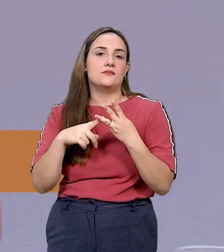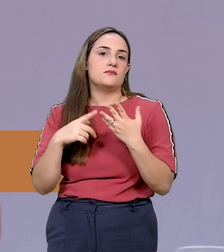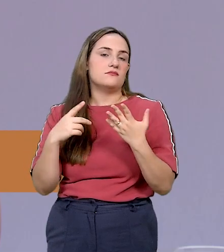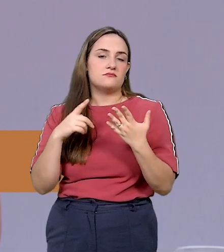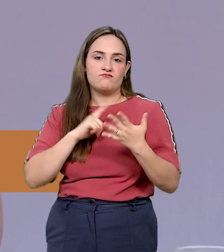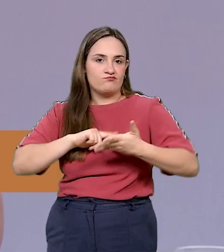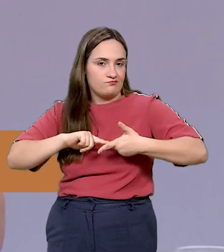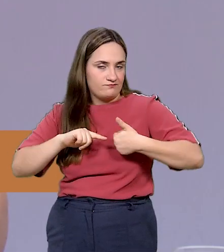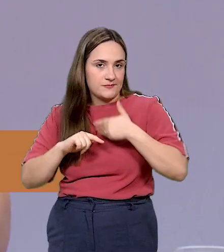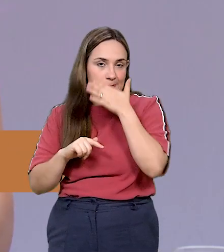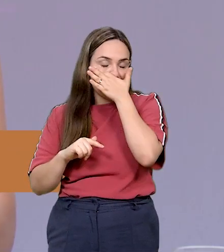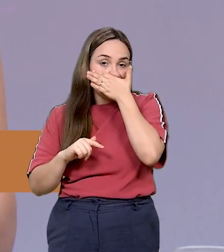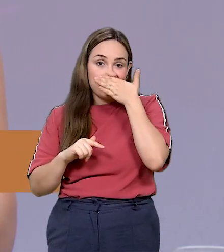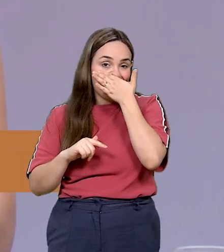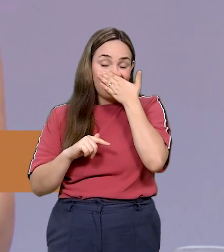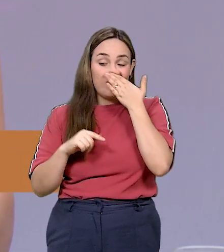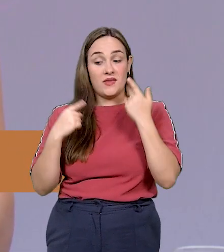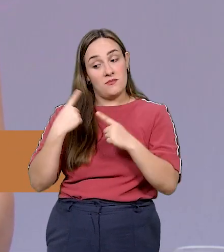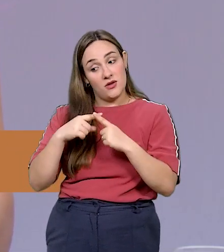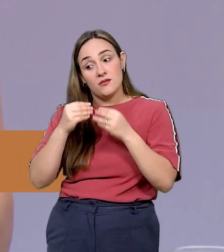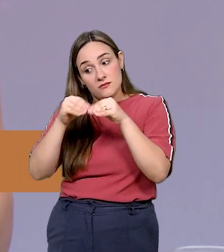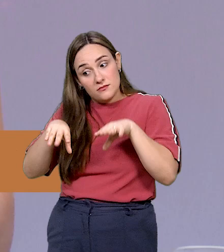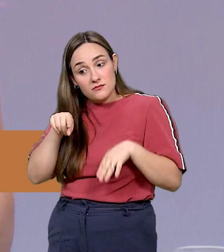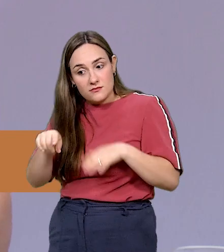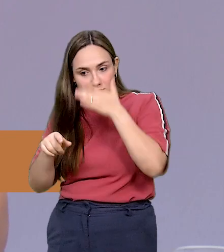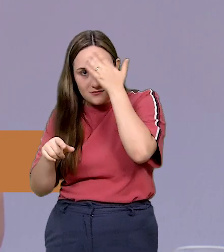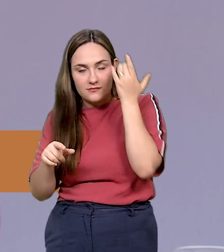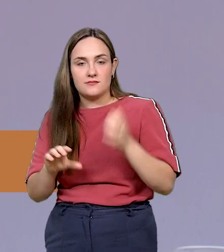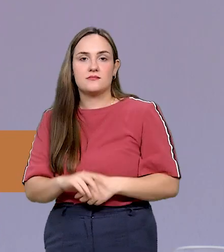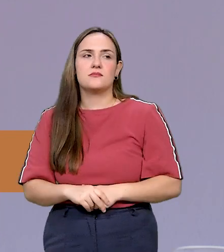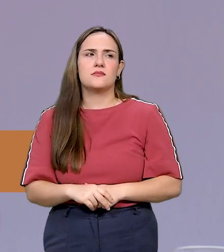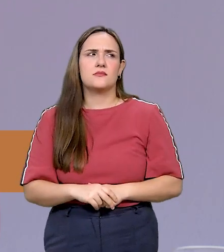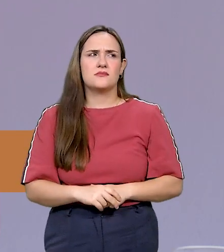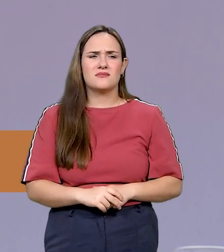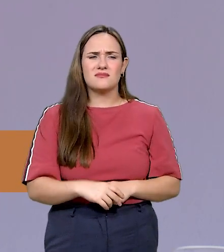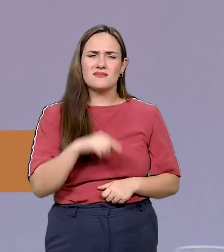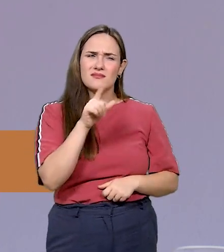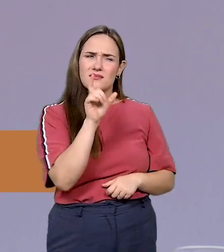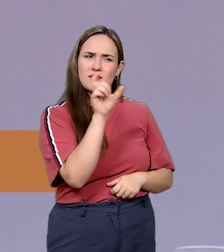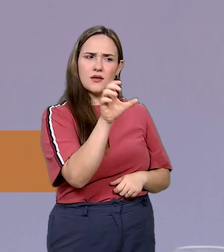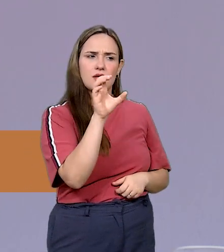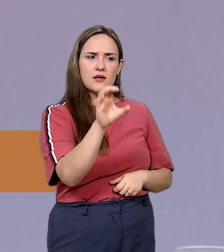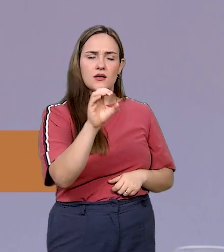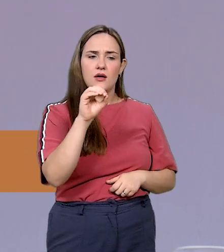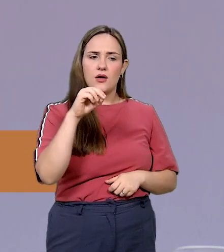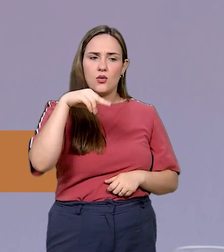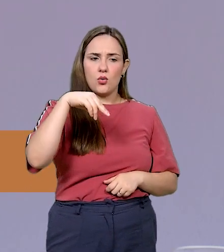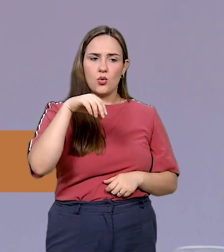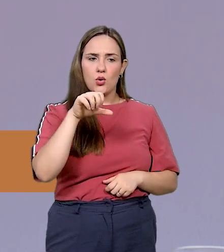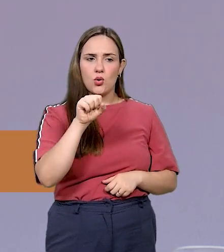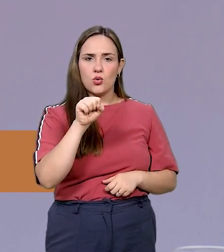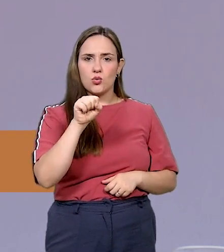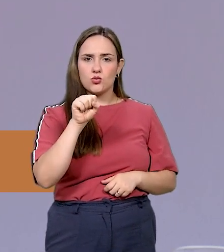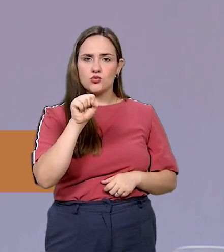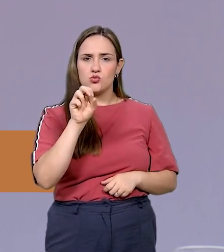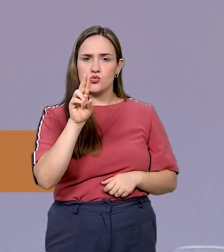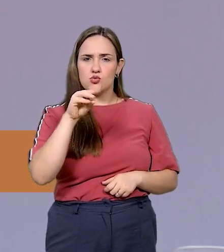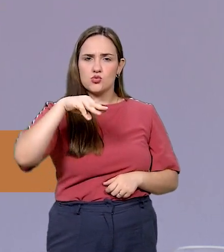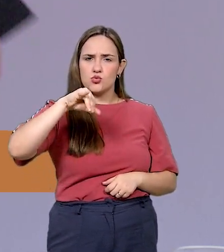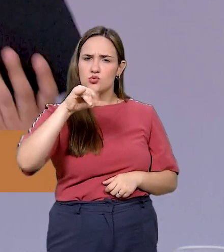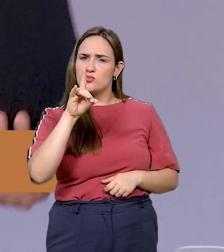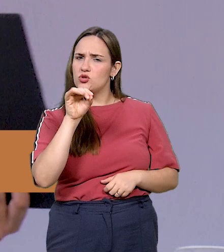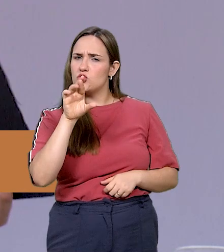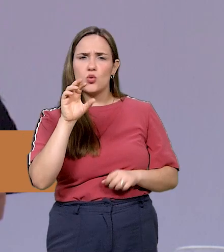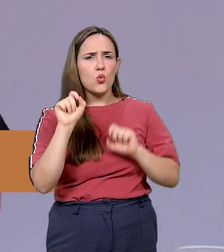deles. Com certeza. Bom, falando assim em consumidor, em demais matérias cíveis e residuais, o que é isso? Qual que